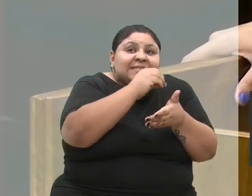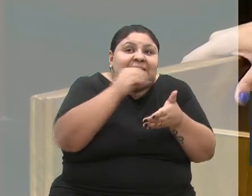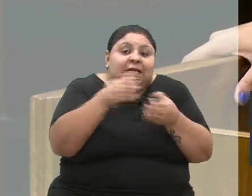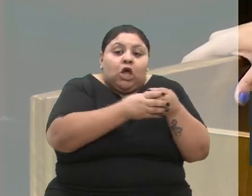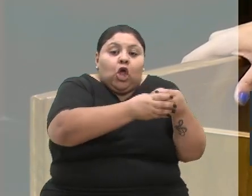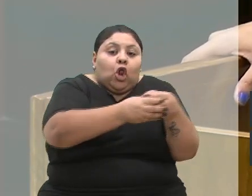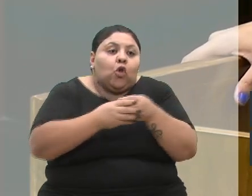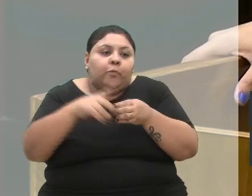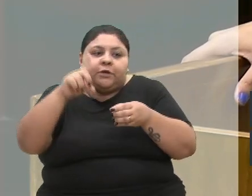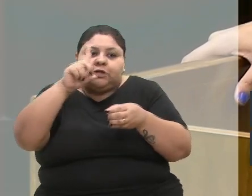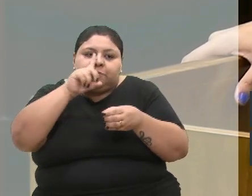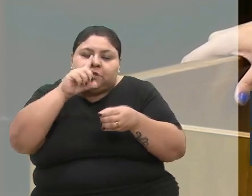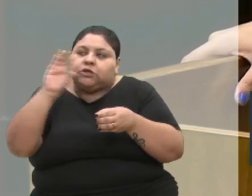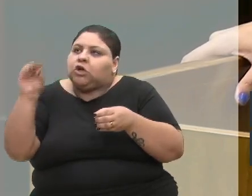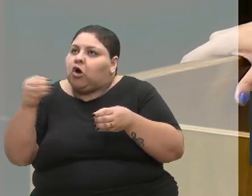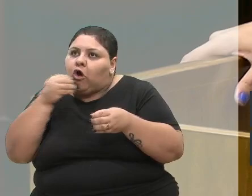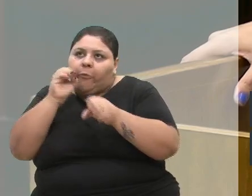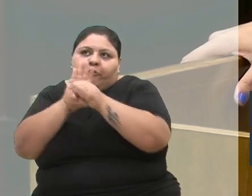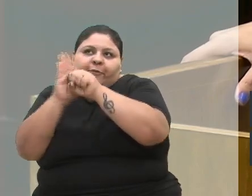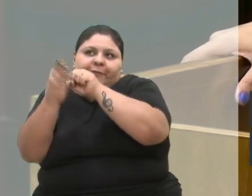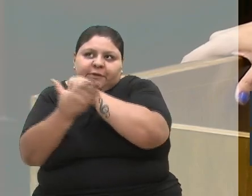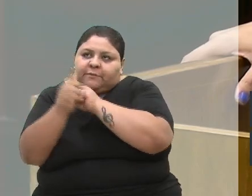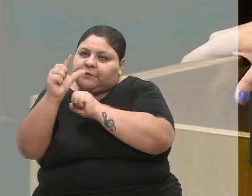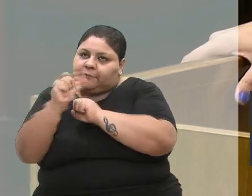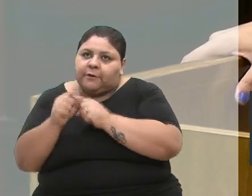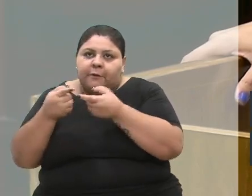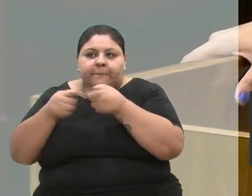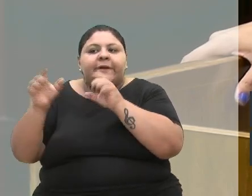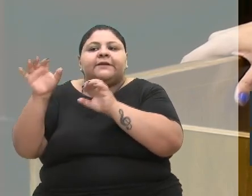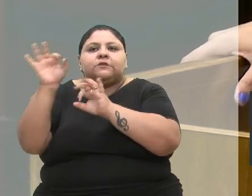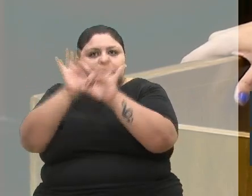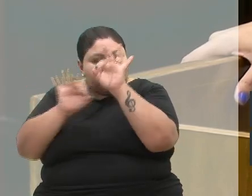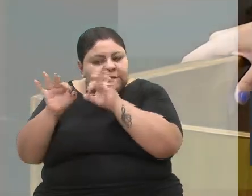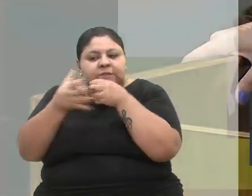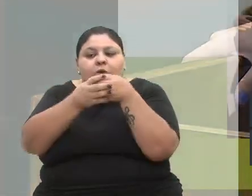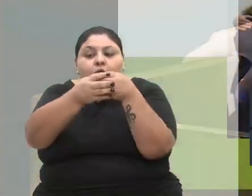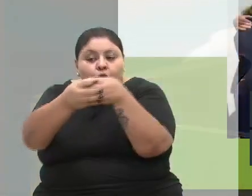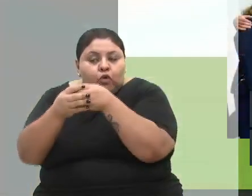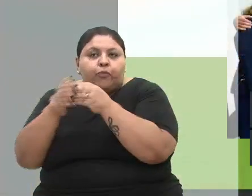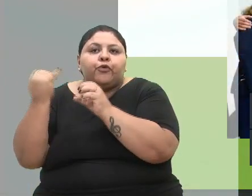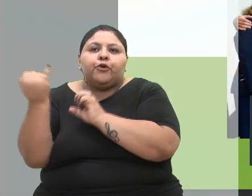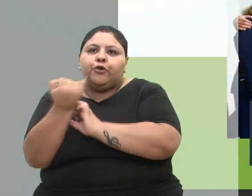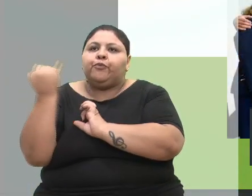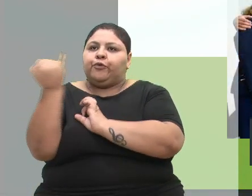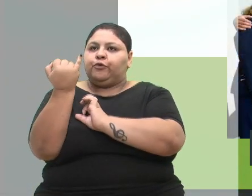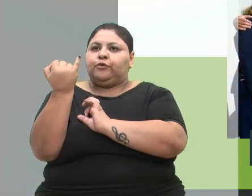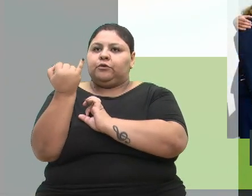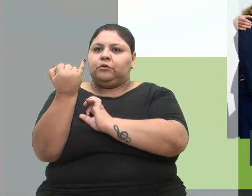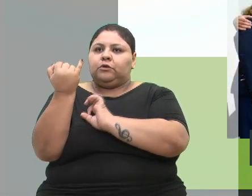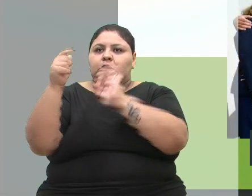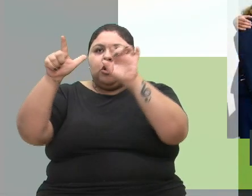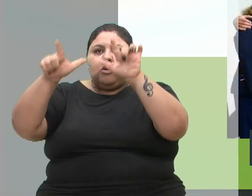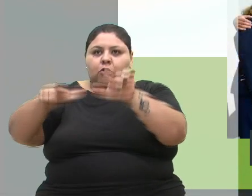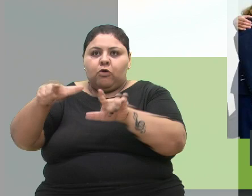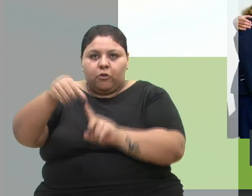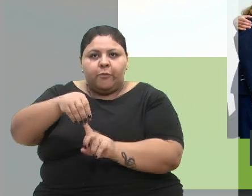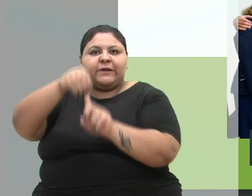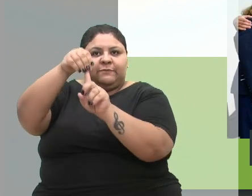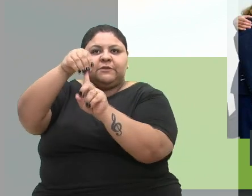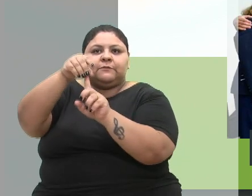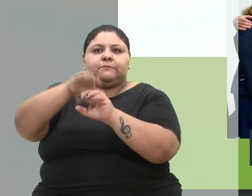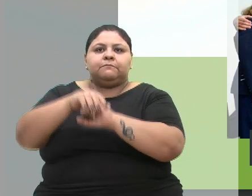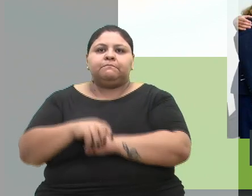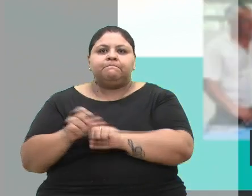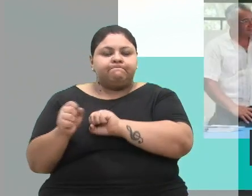pouco, mas é uma organização extremamente importante, né, e que a gente está destinando recurso aí para uma sede, né, para a CEMEX.